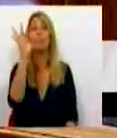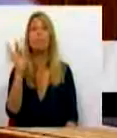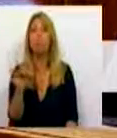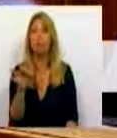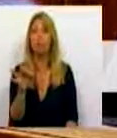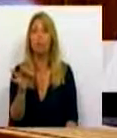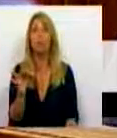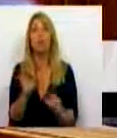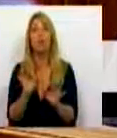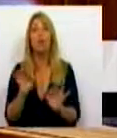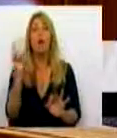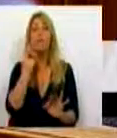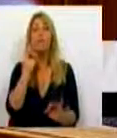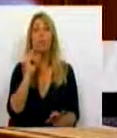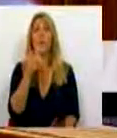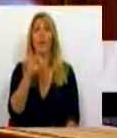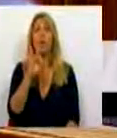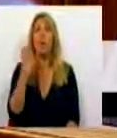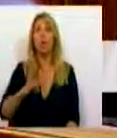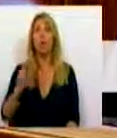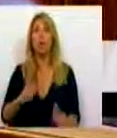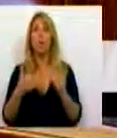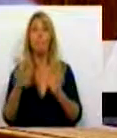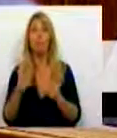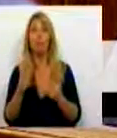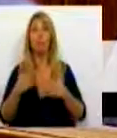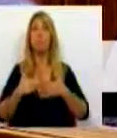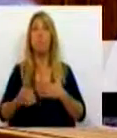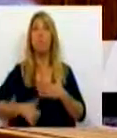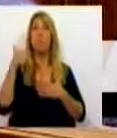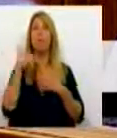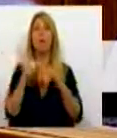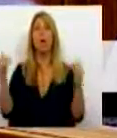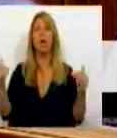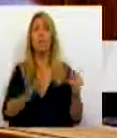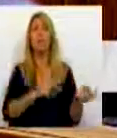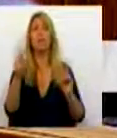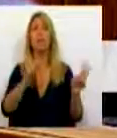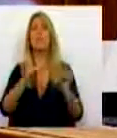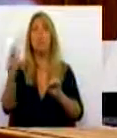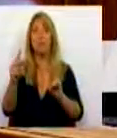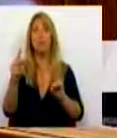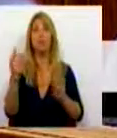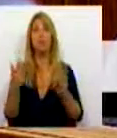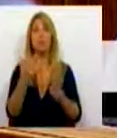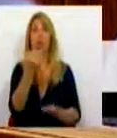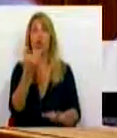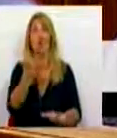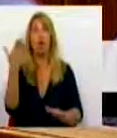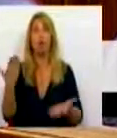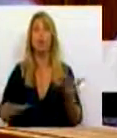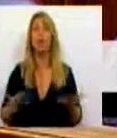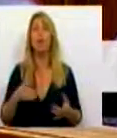com um montante superior a 74 milhões, que nos coloca ao melhor nível das transferências de 2011 e ainda